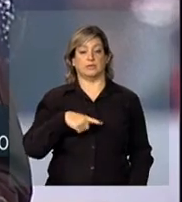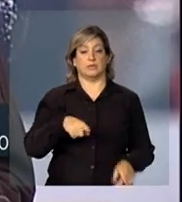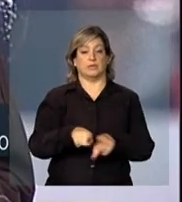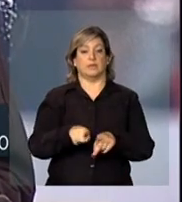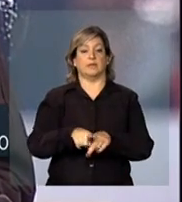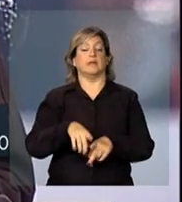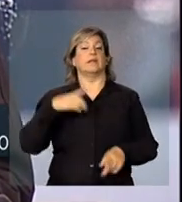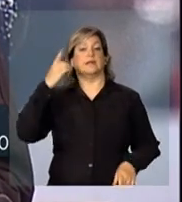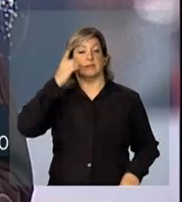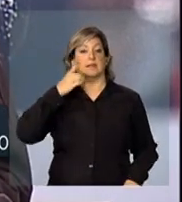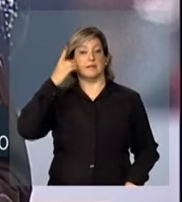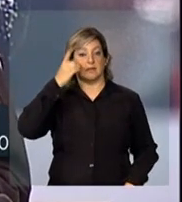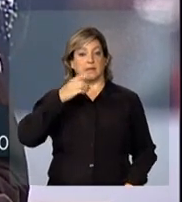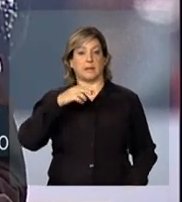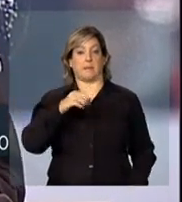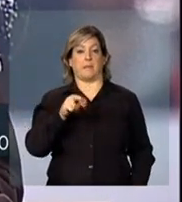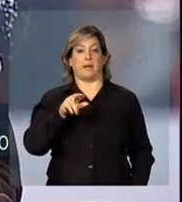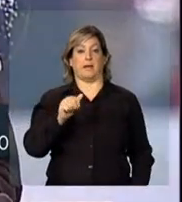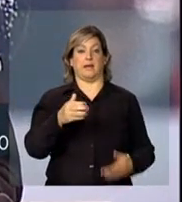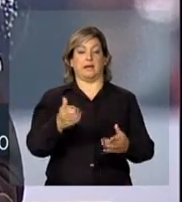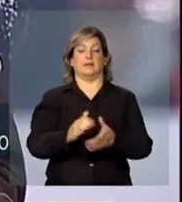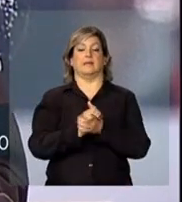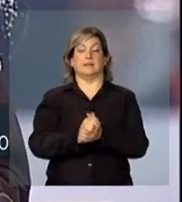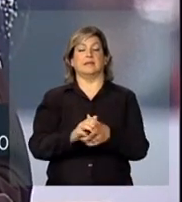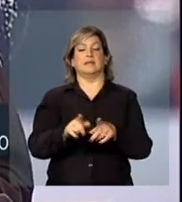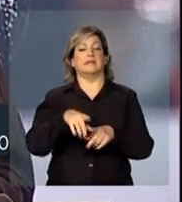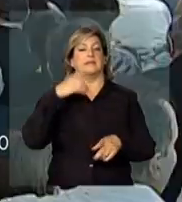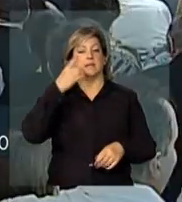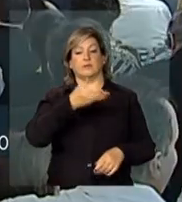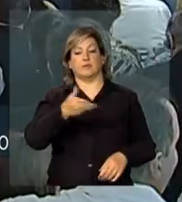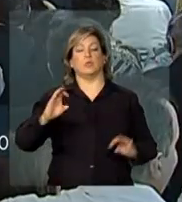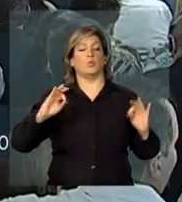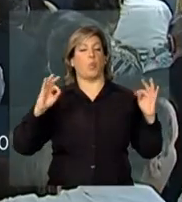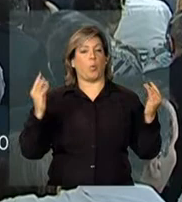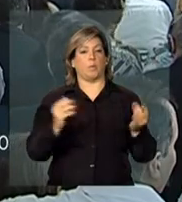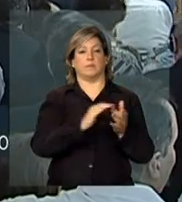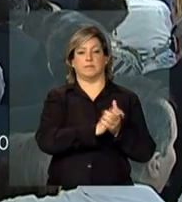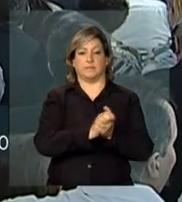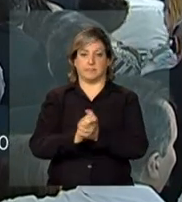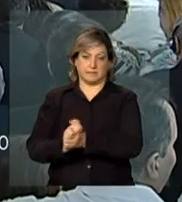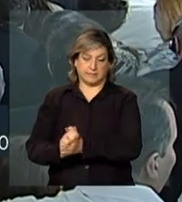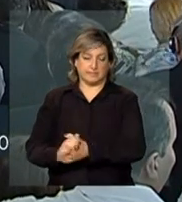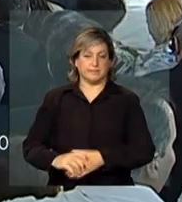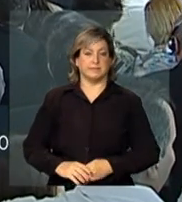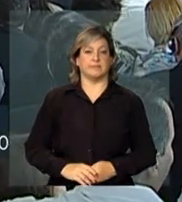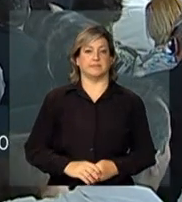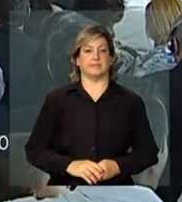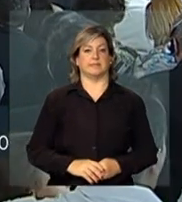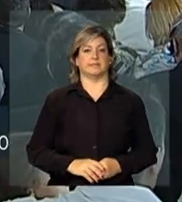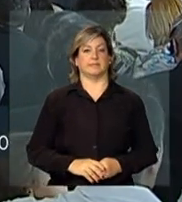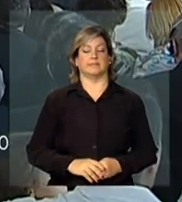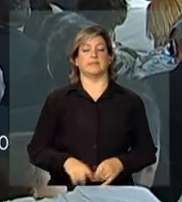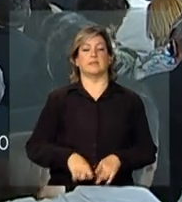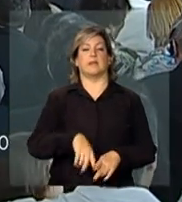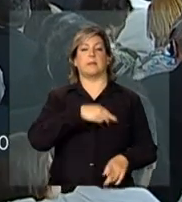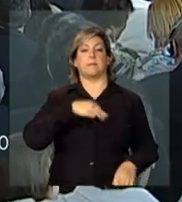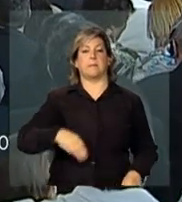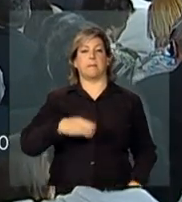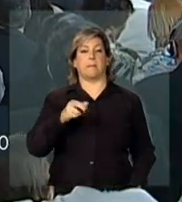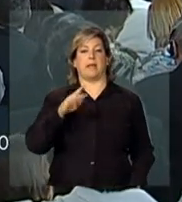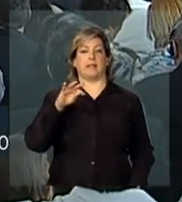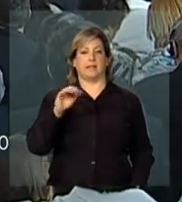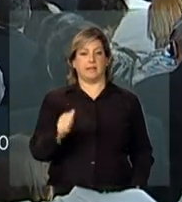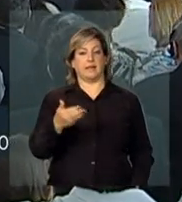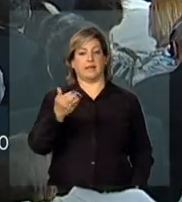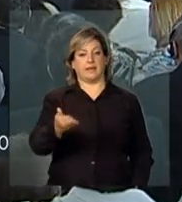deputada Mara gabrilli nome de quem cumprimento as deputadas e deputados aqui presentes a ministra Marta